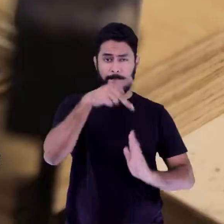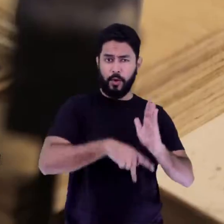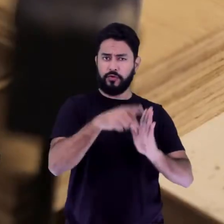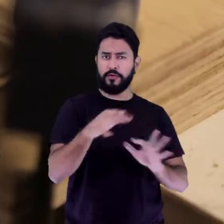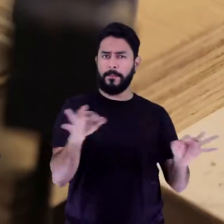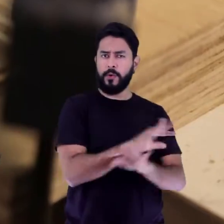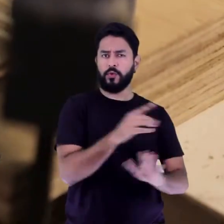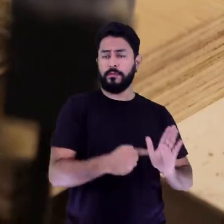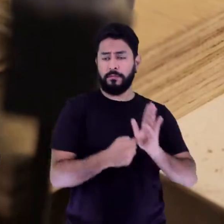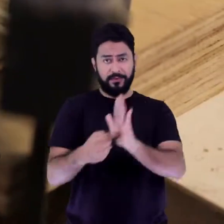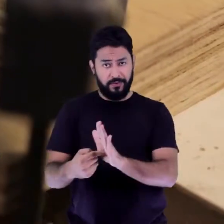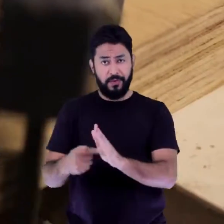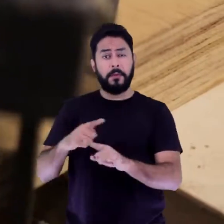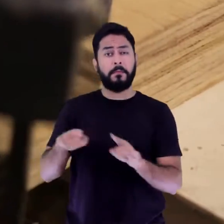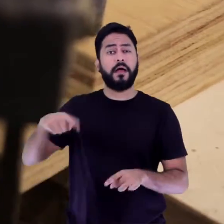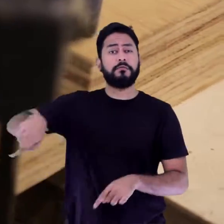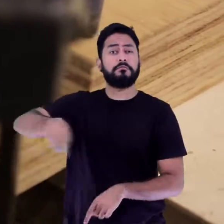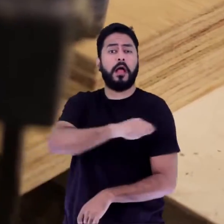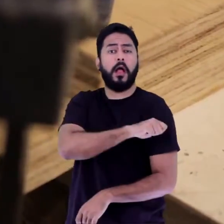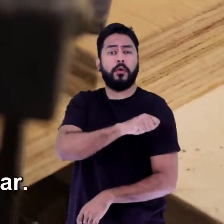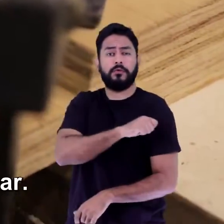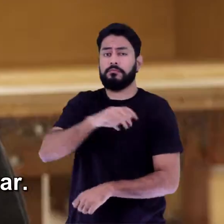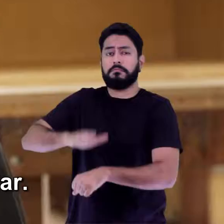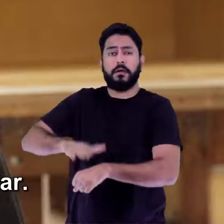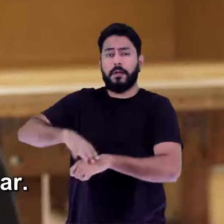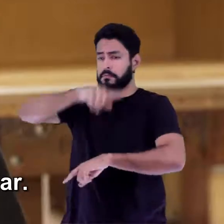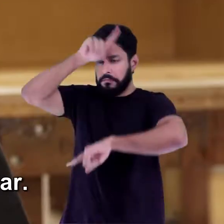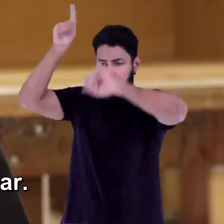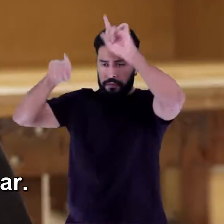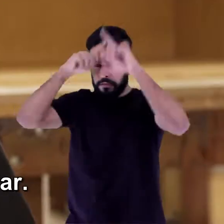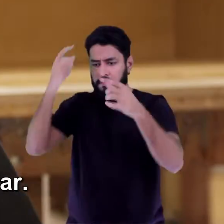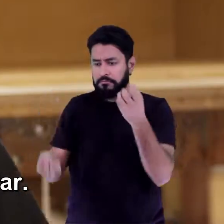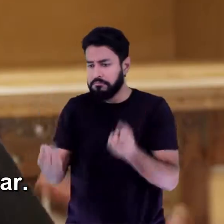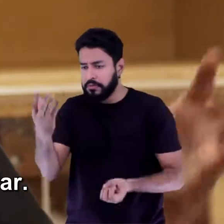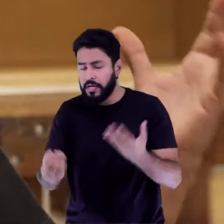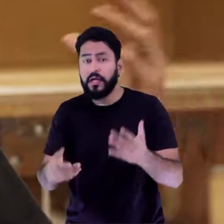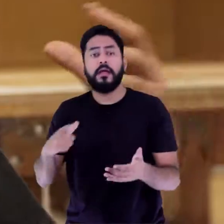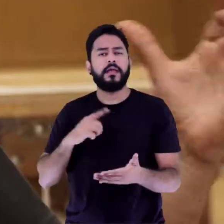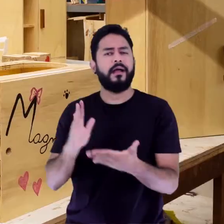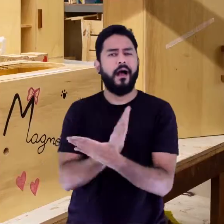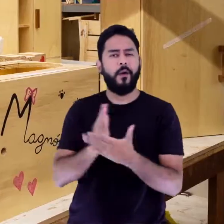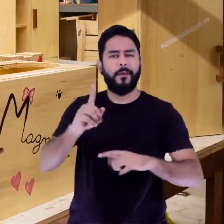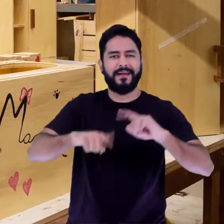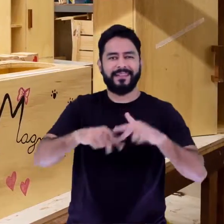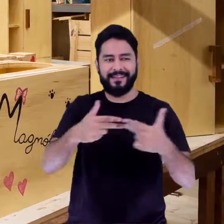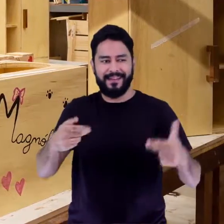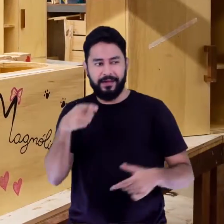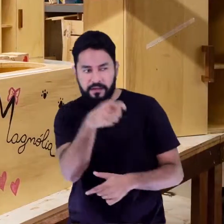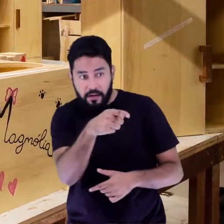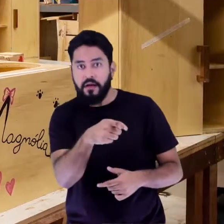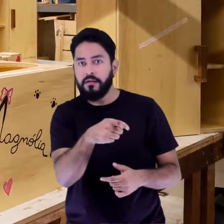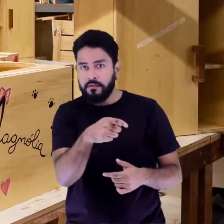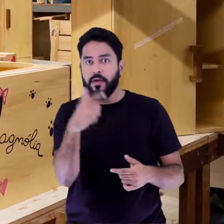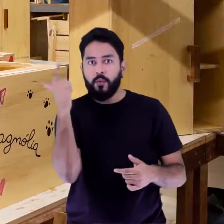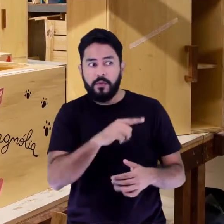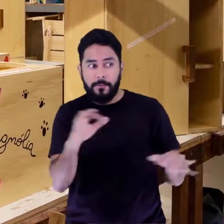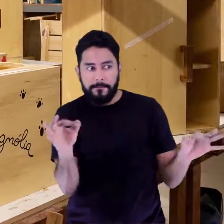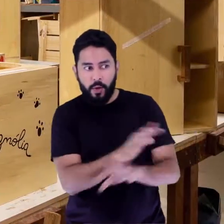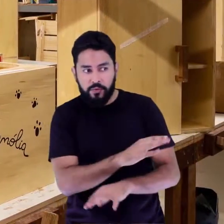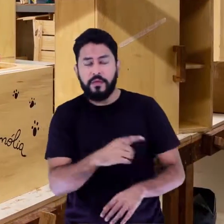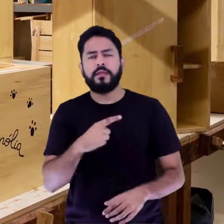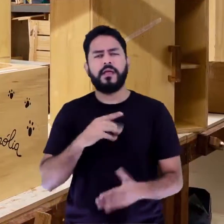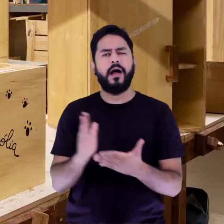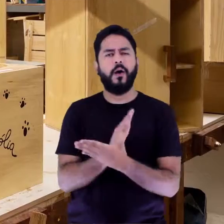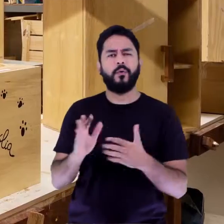Tinha um sistema, vamos dizer assim, pré-estabelecido, mas eles eram livres para criar. E são esses móveis que estão aqui, são os móveis finais,